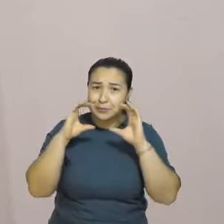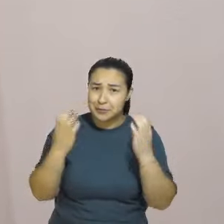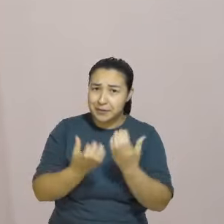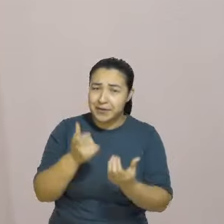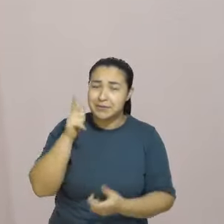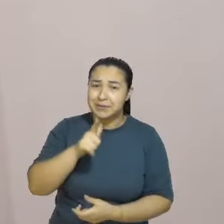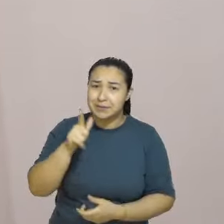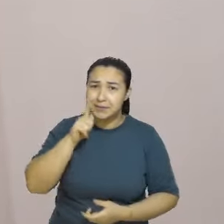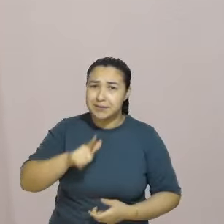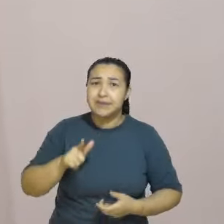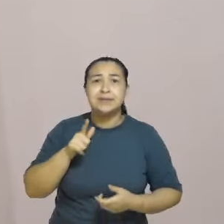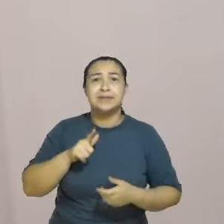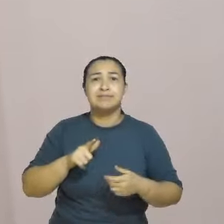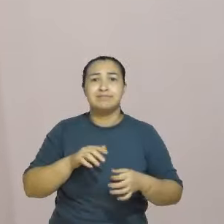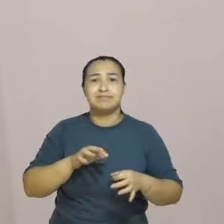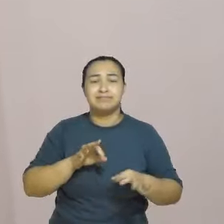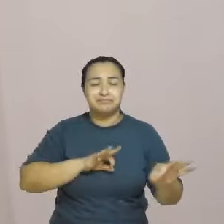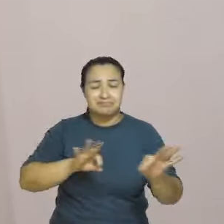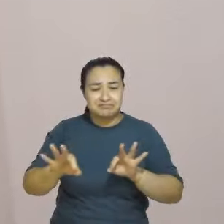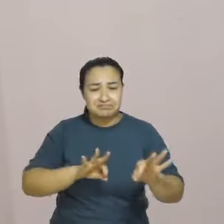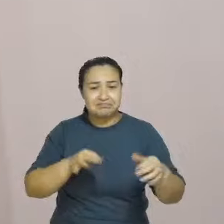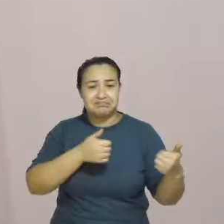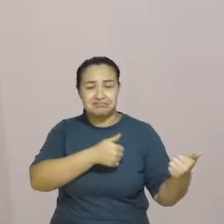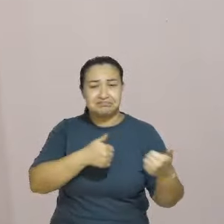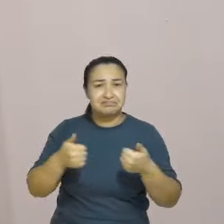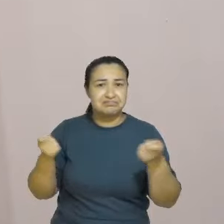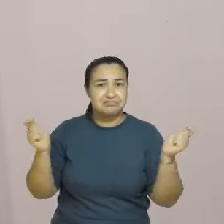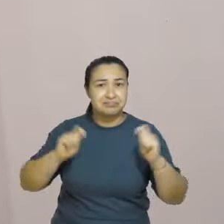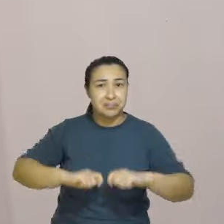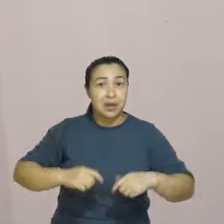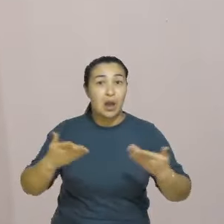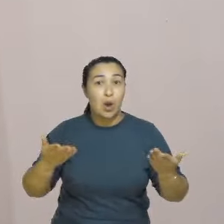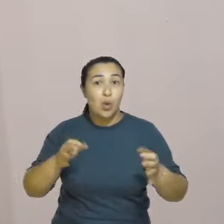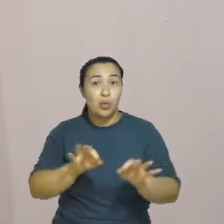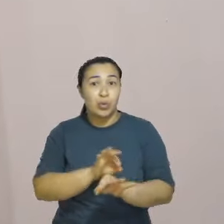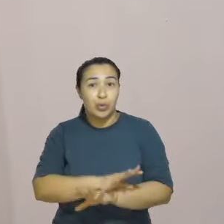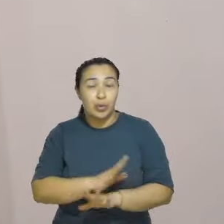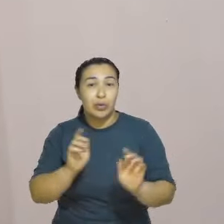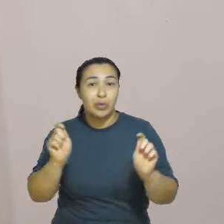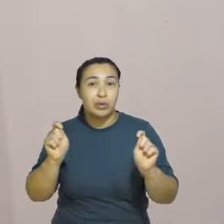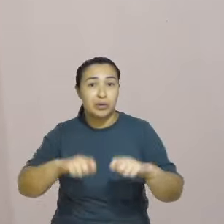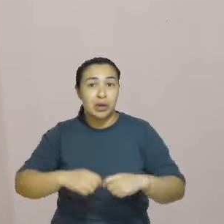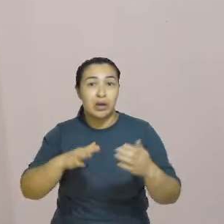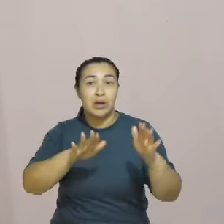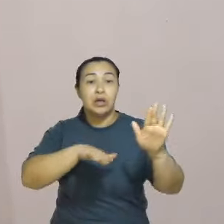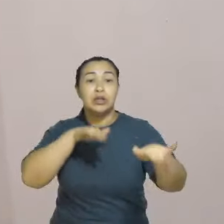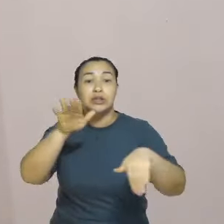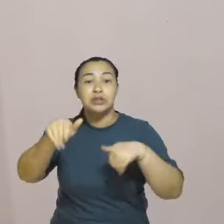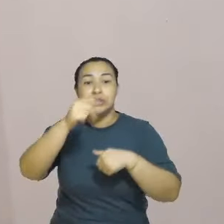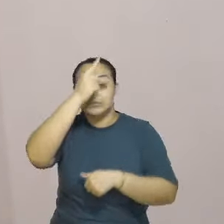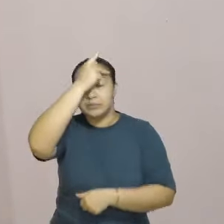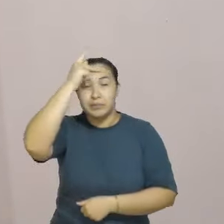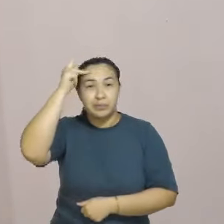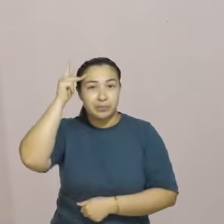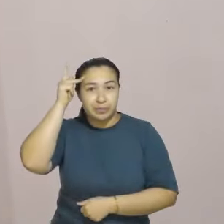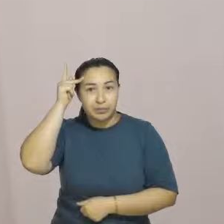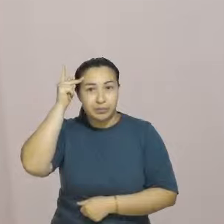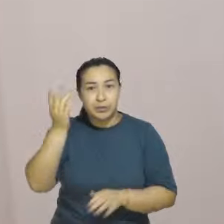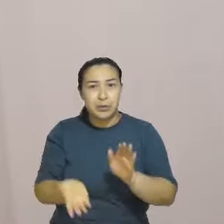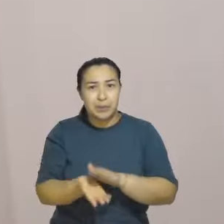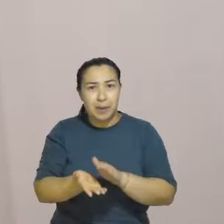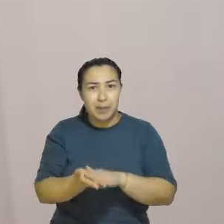Então, terminando o uso da minha palavra, eu gostaria de chamar algumas pessoas que nós vamos homenagear com a